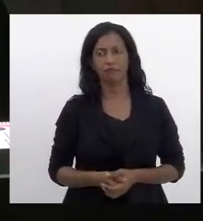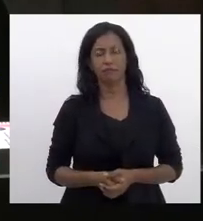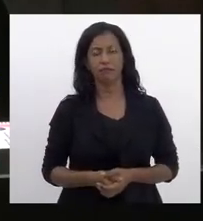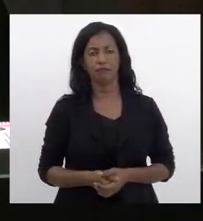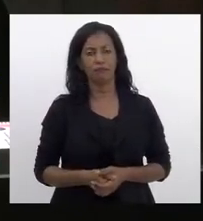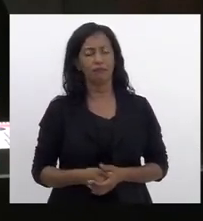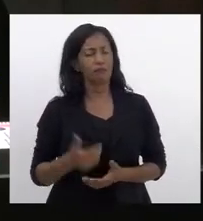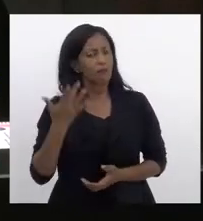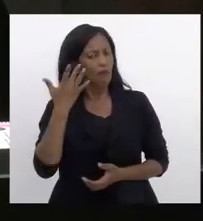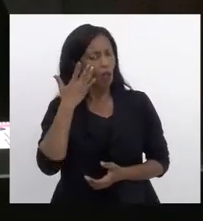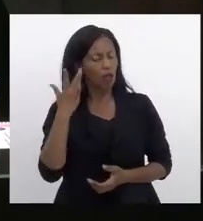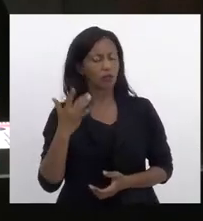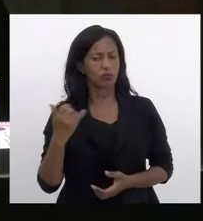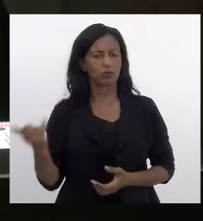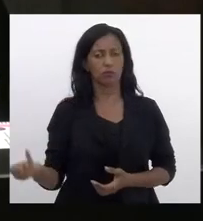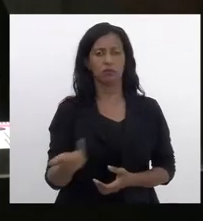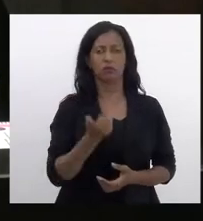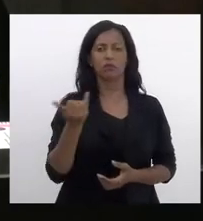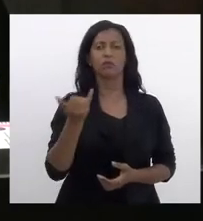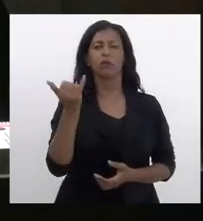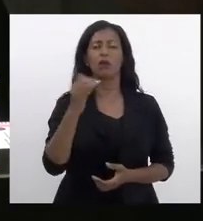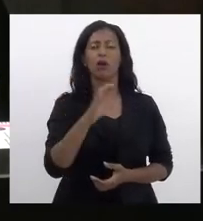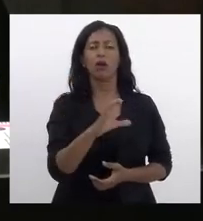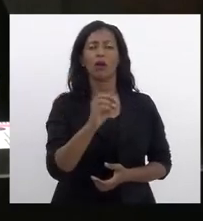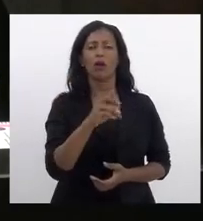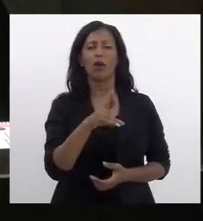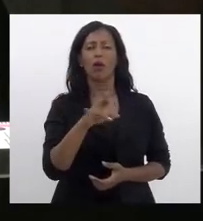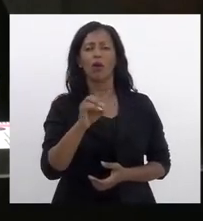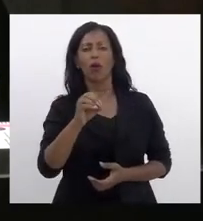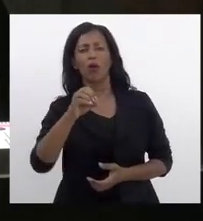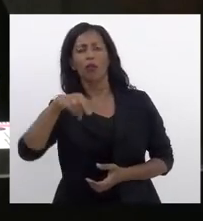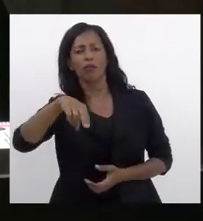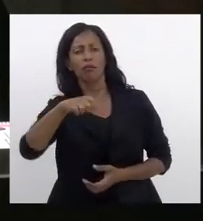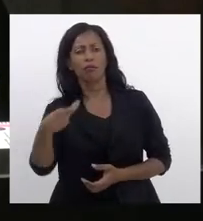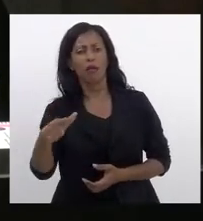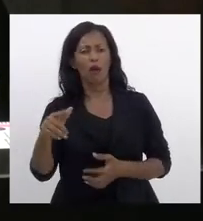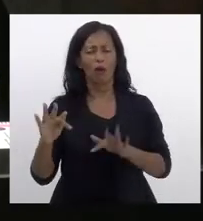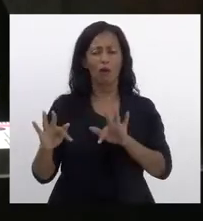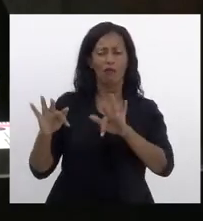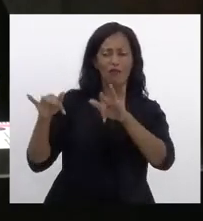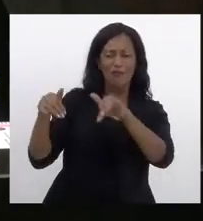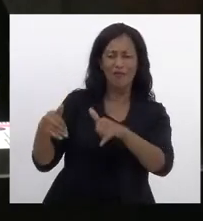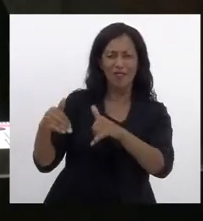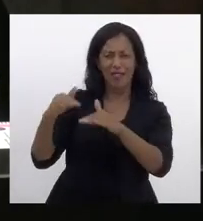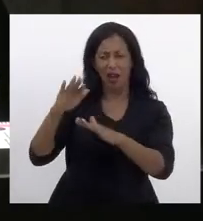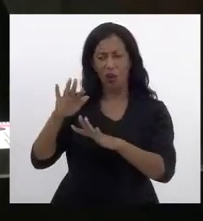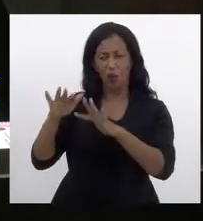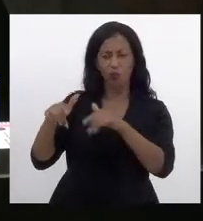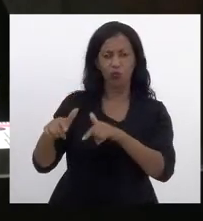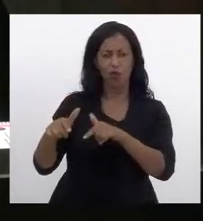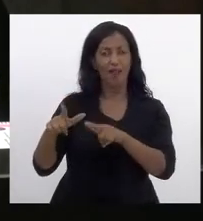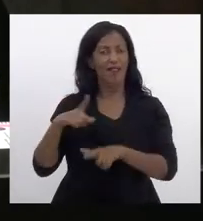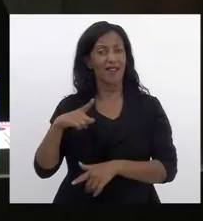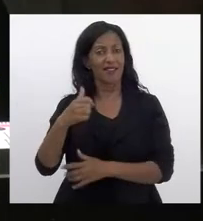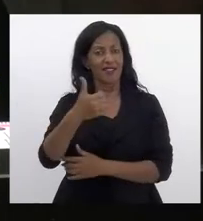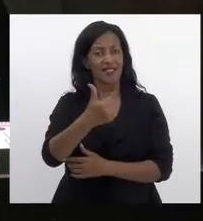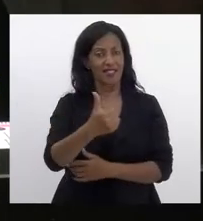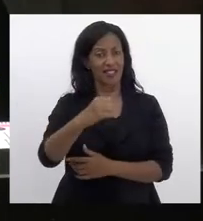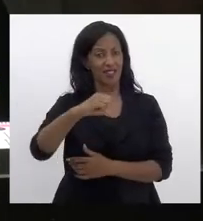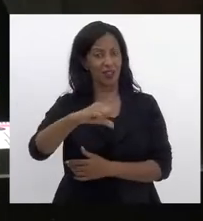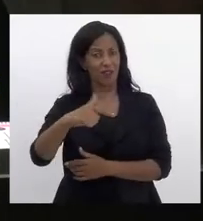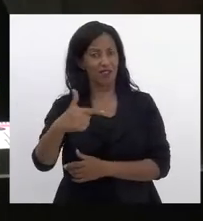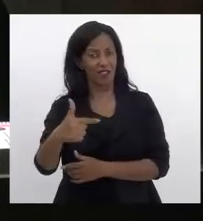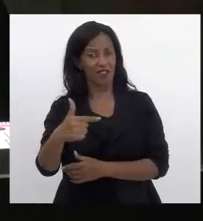acho louvável que o coronel, no final da sua carreira, quando chega coronel full, ele tenha realmente 192 dessa